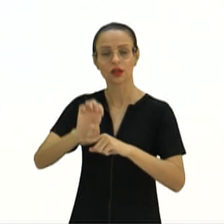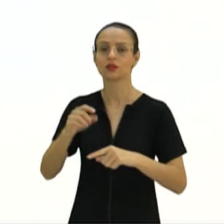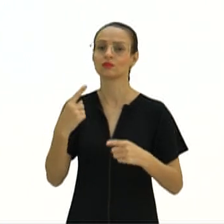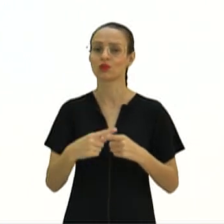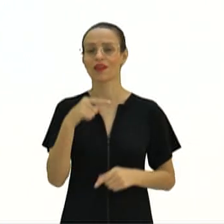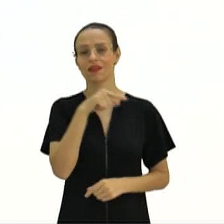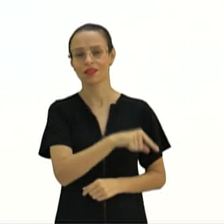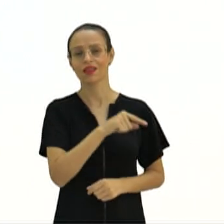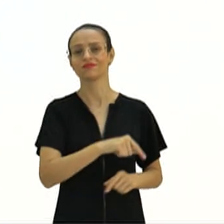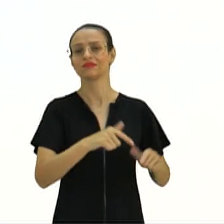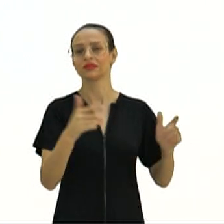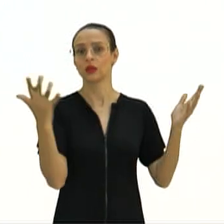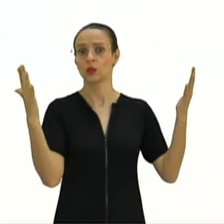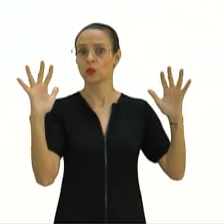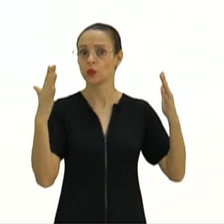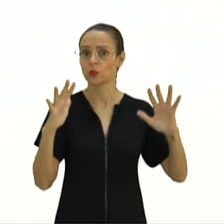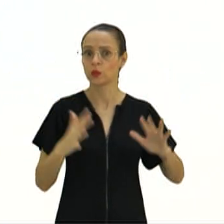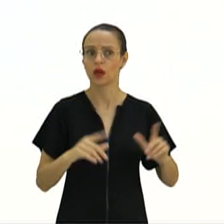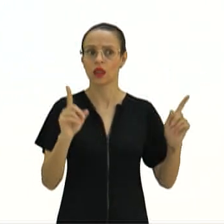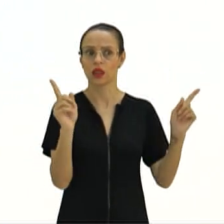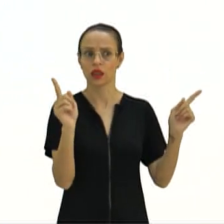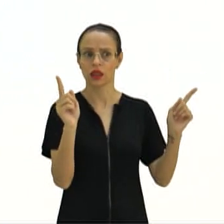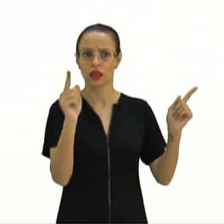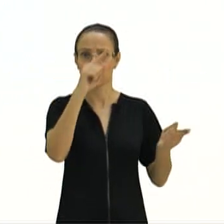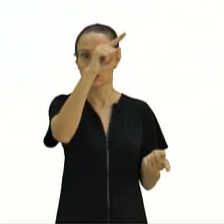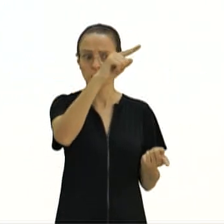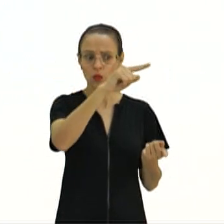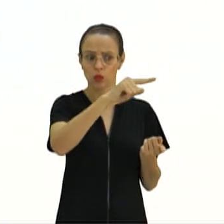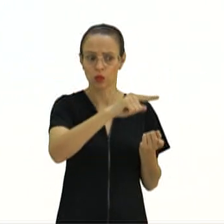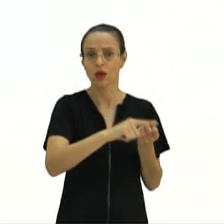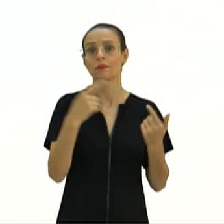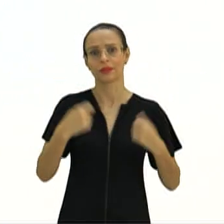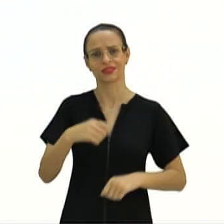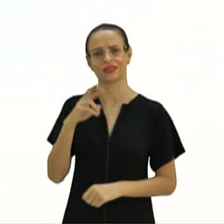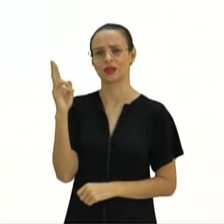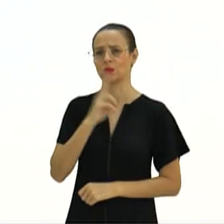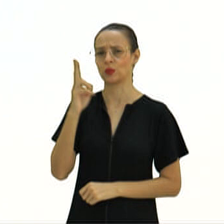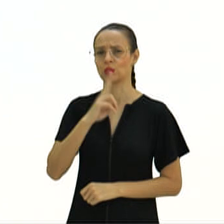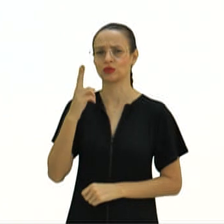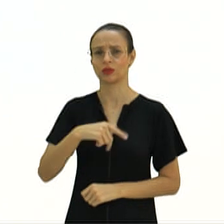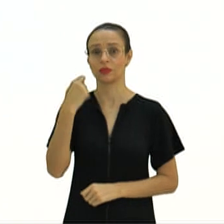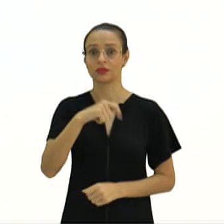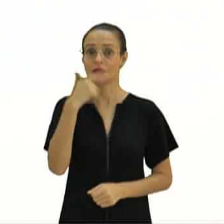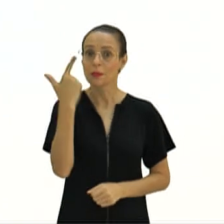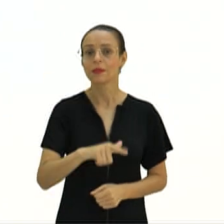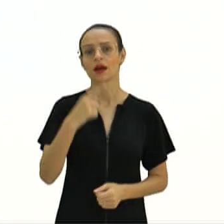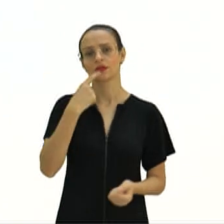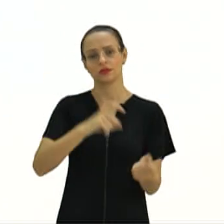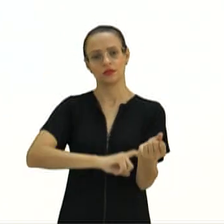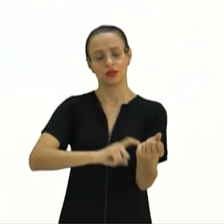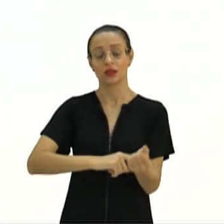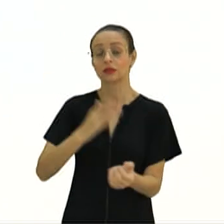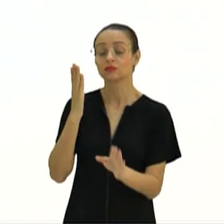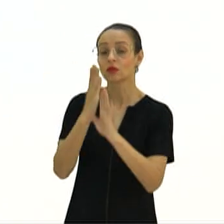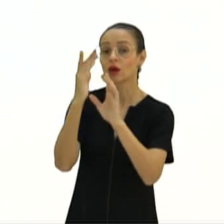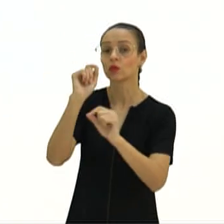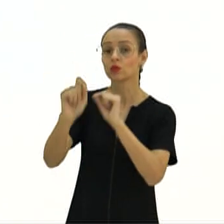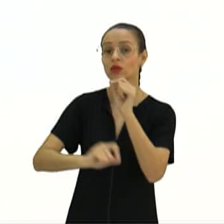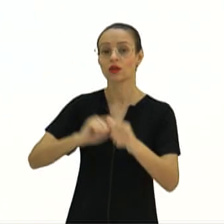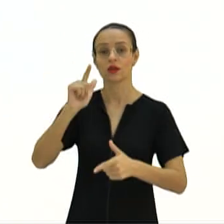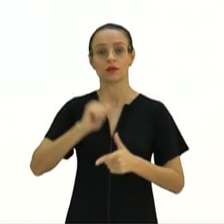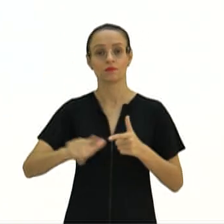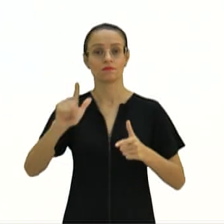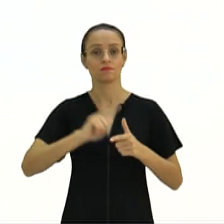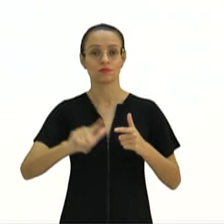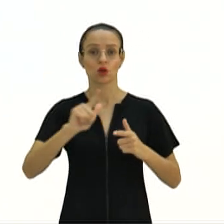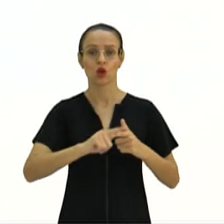passa por uma crise e precisa repor urgentemente seu estoque de sangue, comprometido pelo problema no